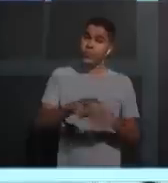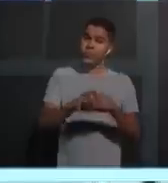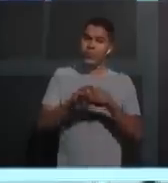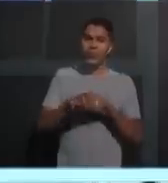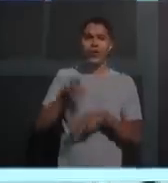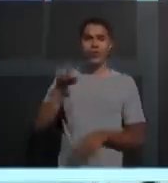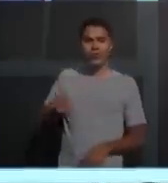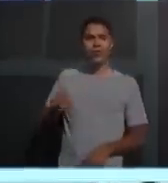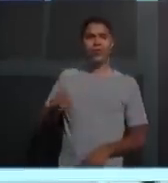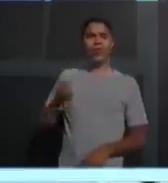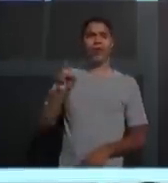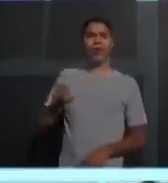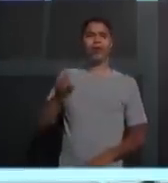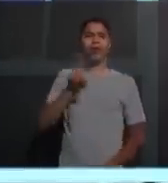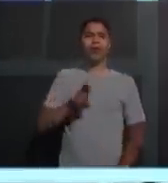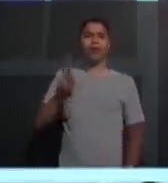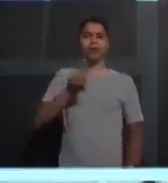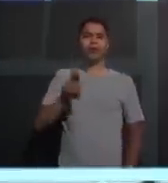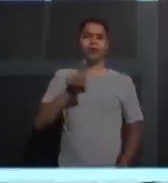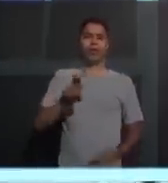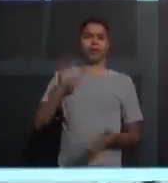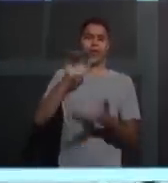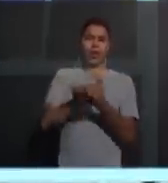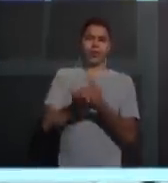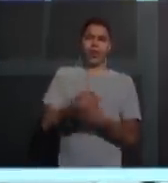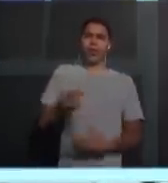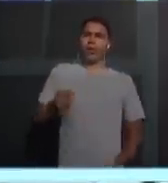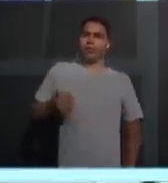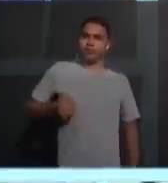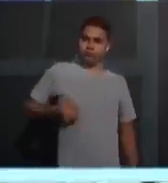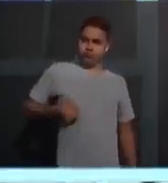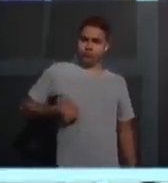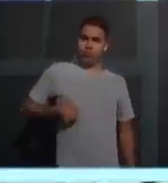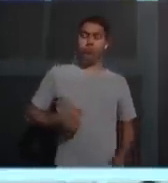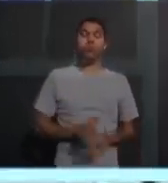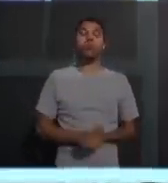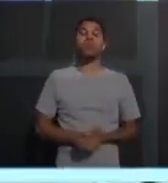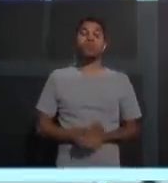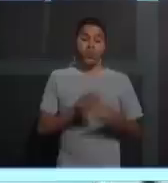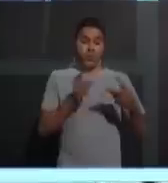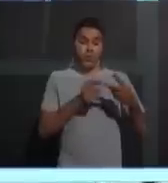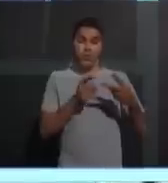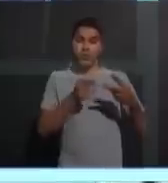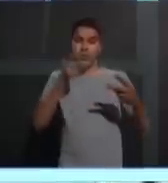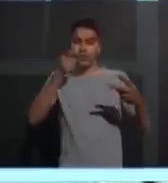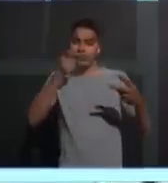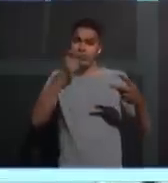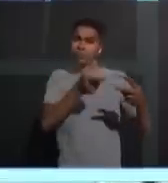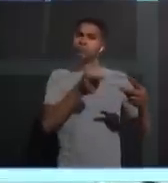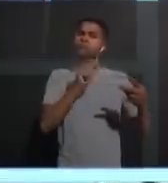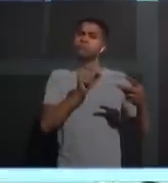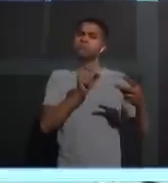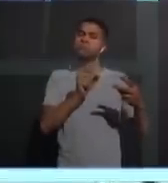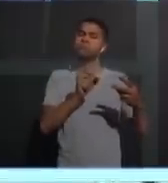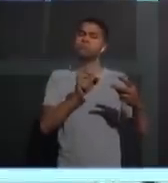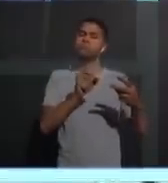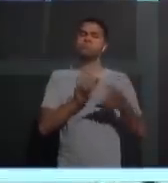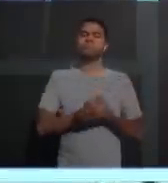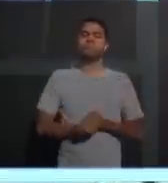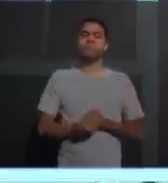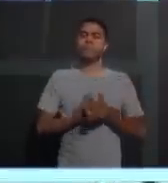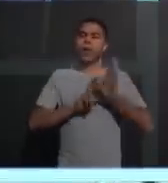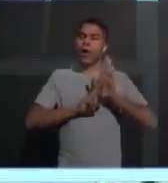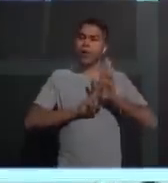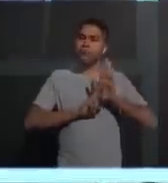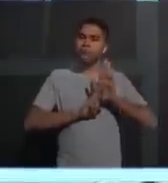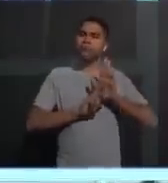muito utilizados em casamentos segunda coisa que eu achei interessante sobre os lírios a repita a